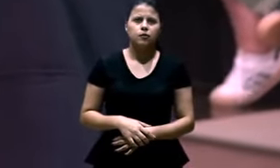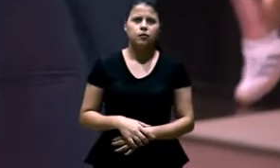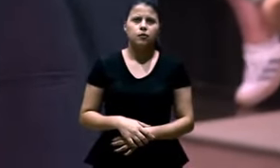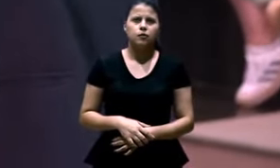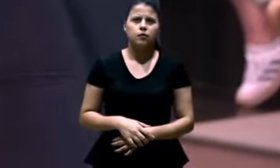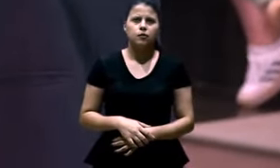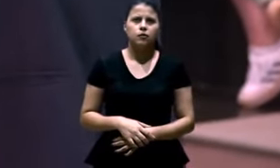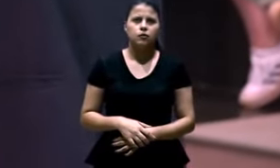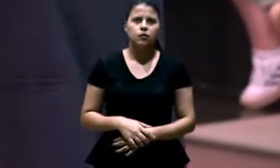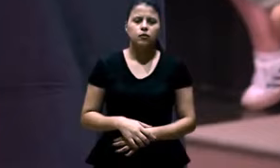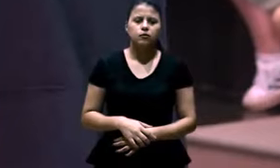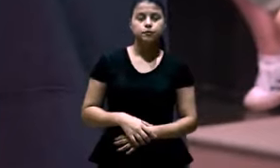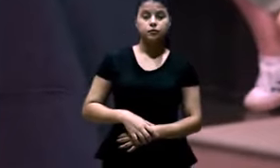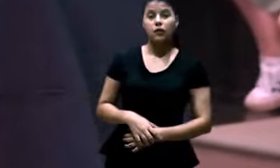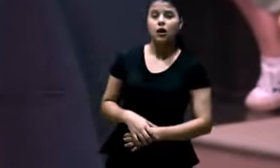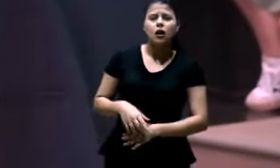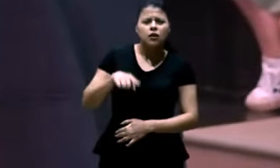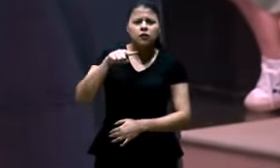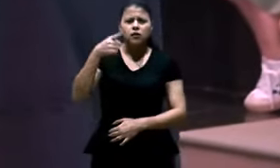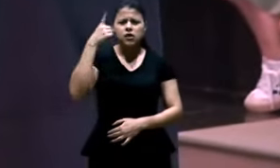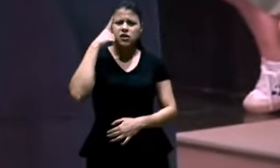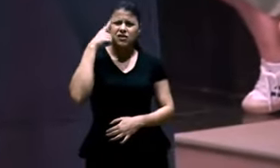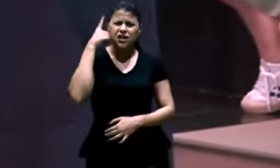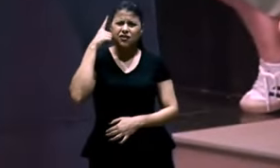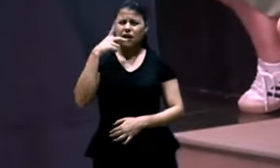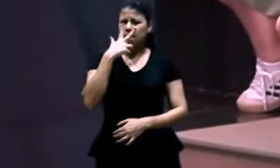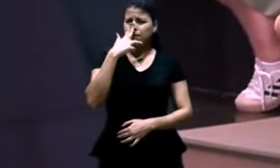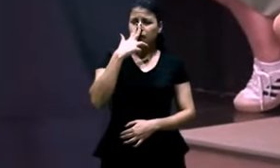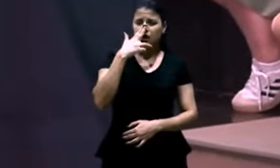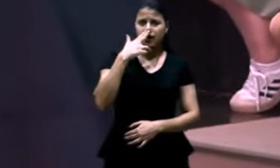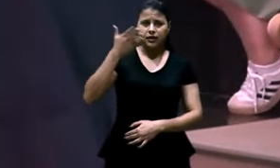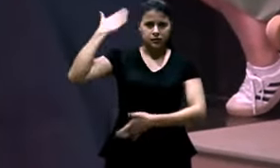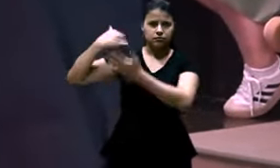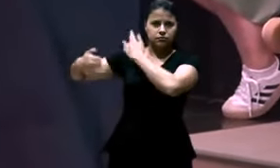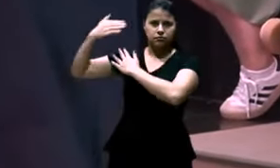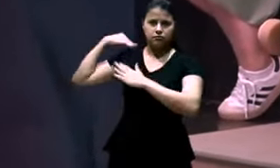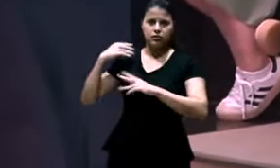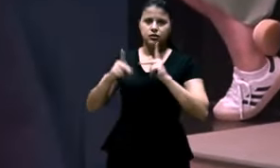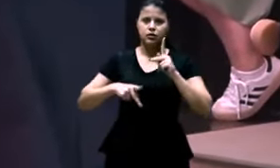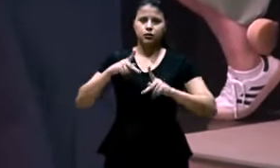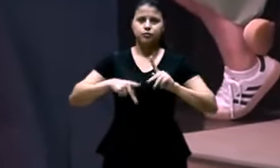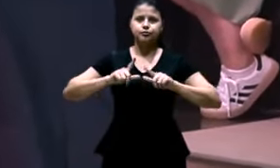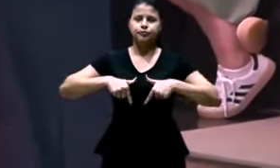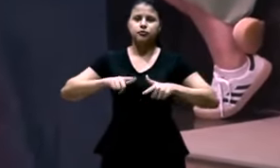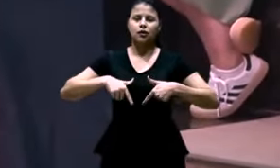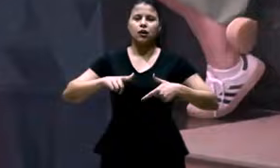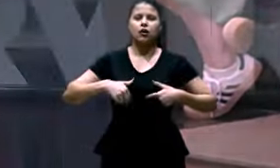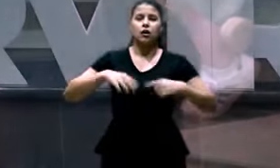nunca ninguém mais o ouviu aqui dentro. Há 400 anos a glória foi embora e nunca mais foi vista entre os